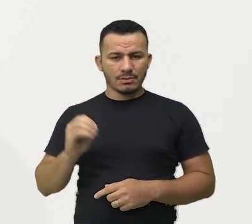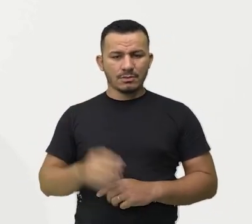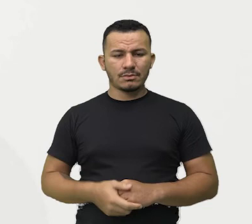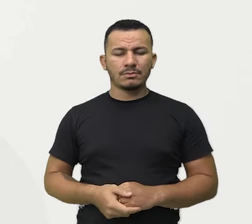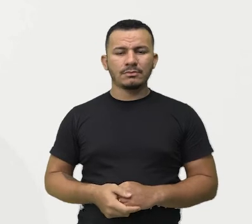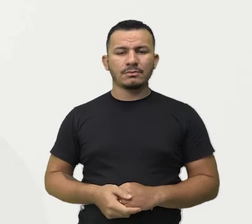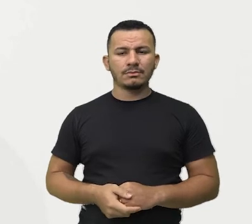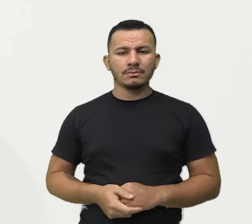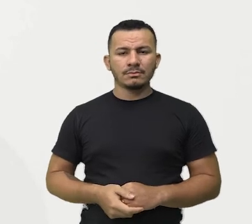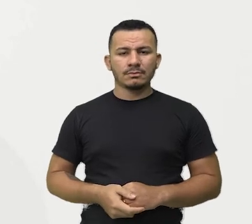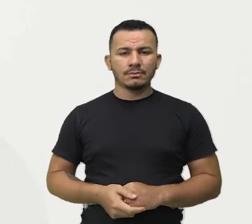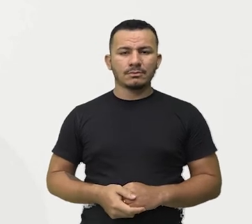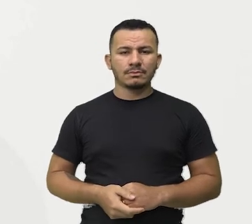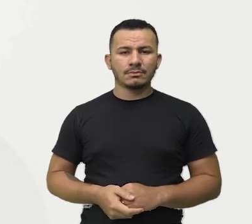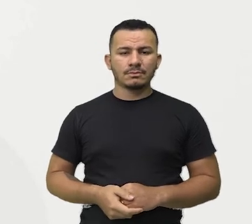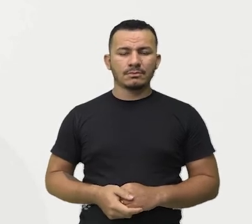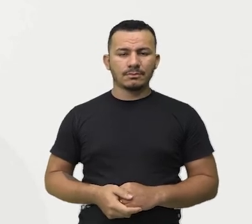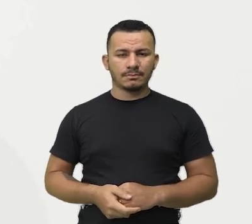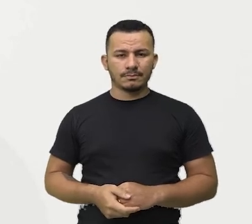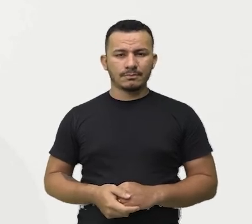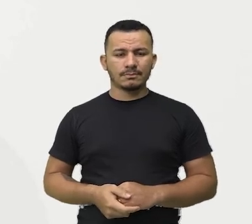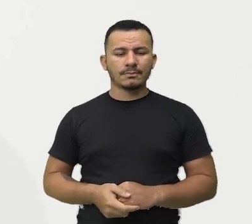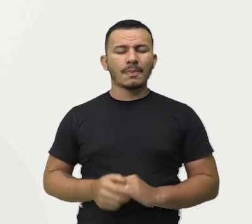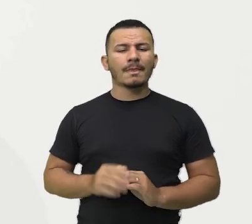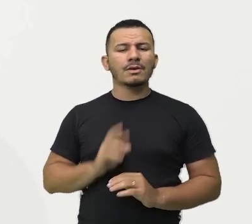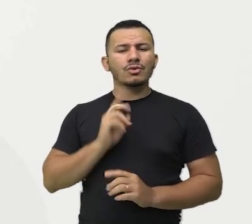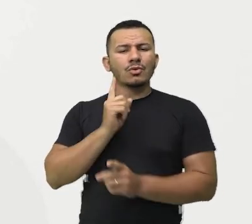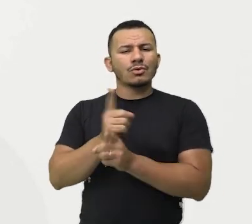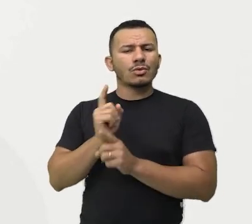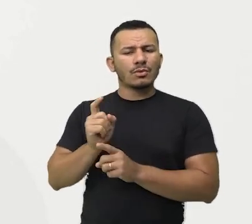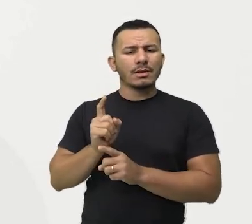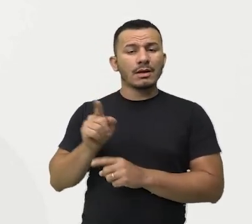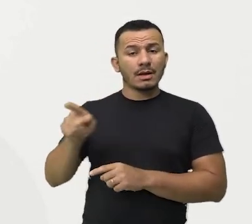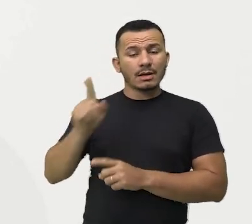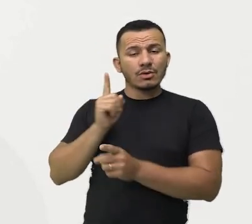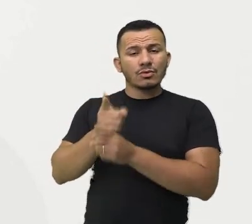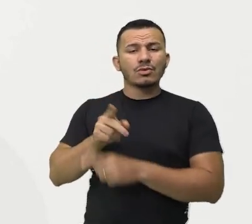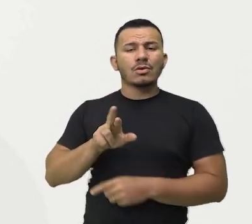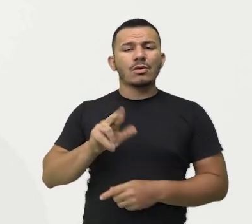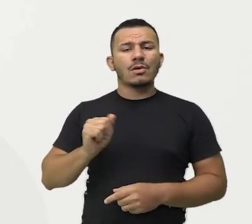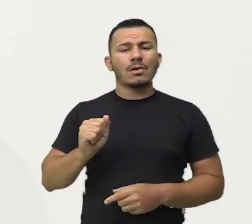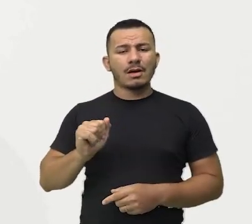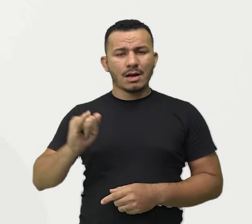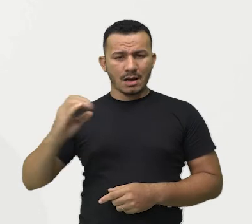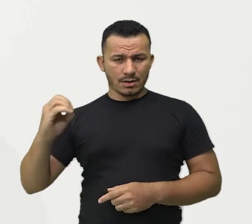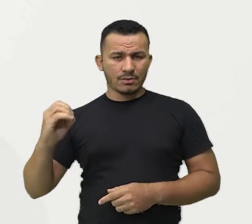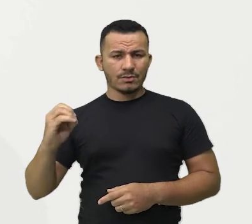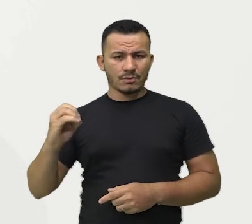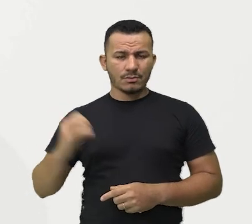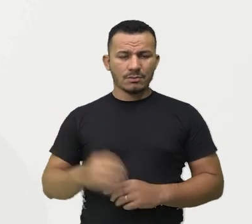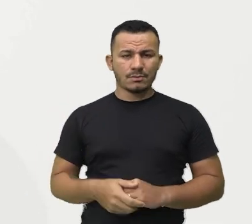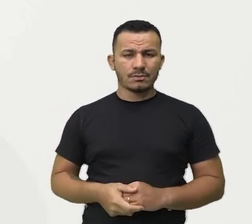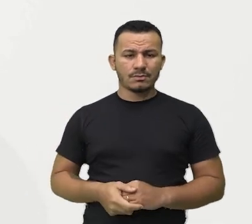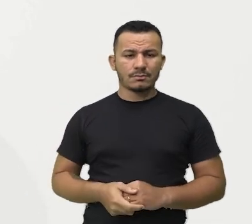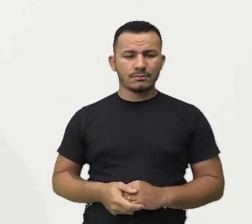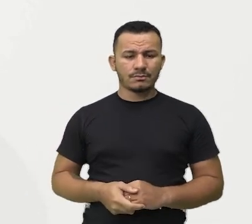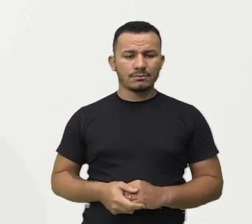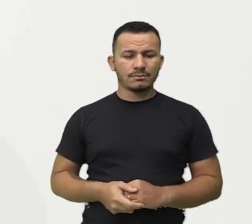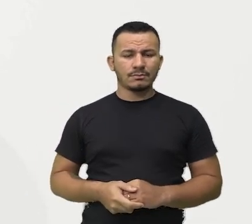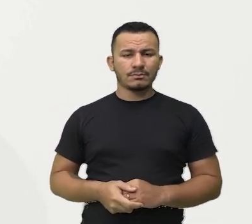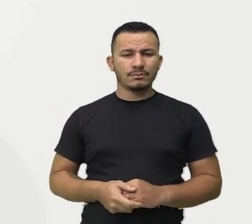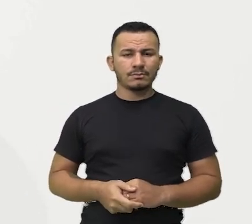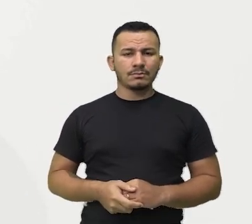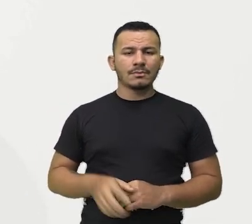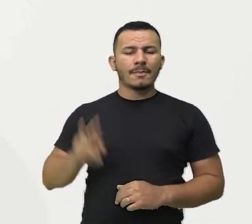o diâmetro, tá bom? Perceba aqui, ó, que é o diâmetro. O que a gente encontrou até aqui? Encontramos o raio,